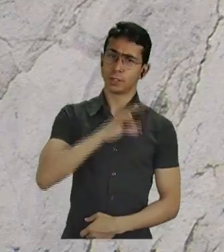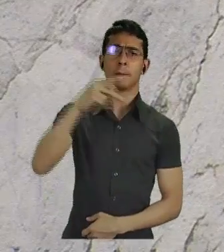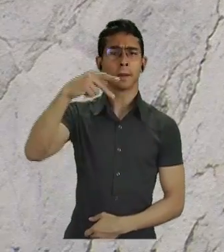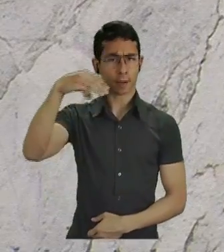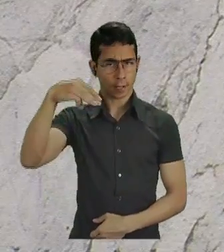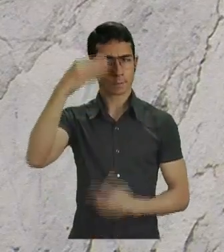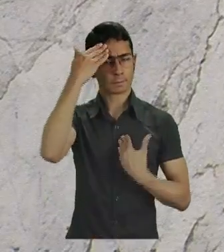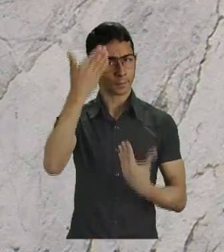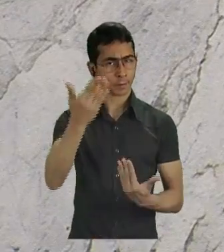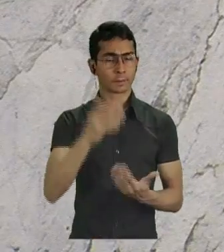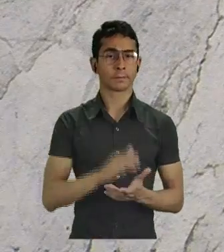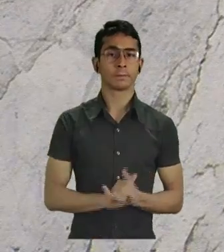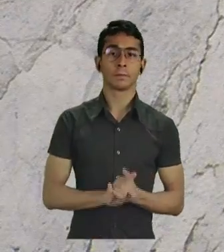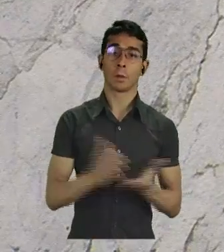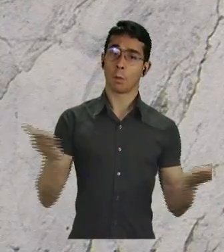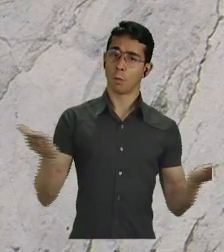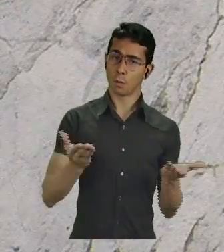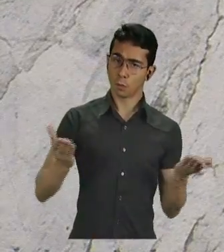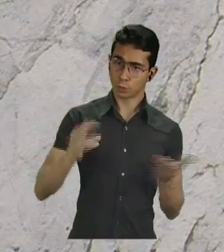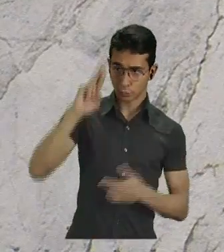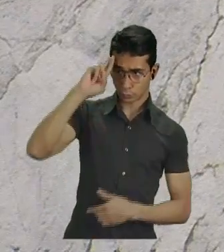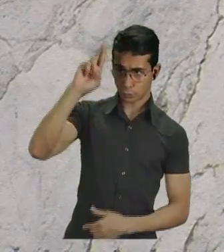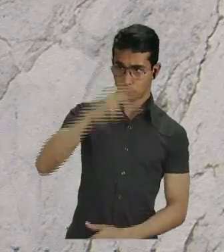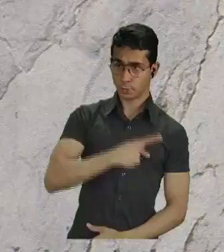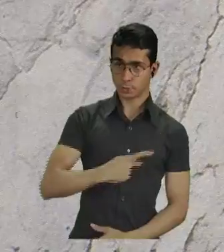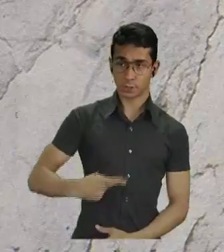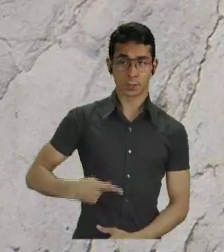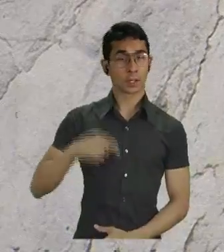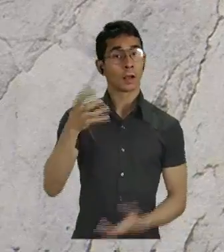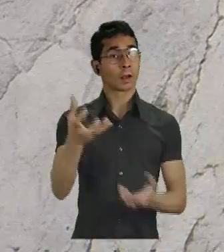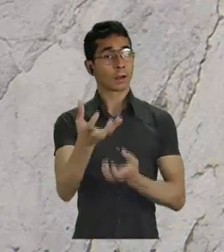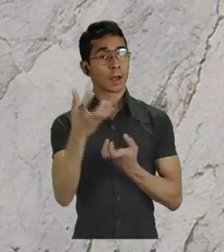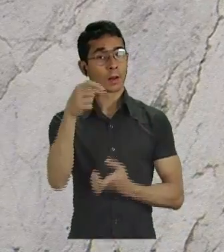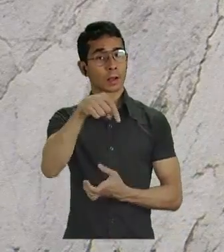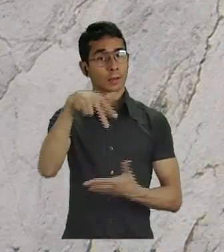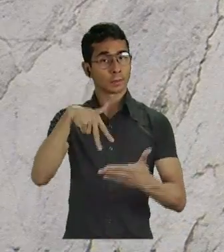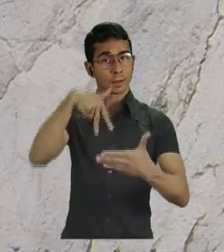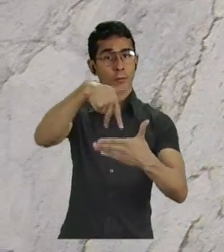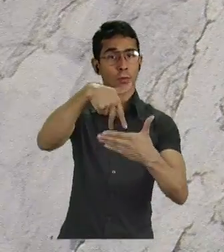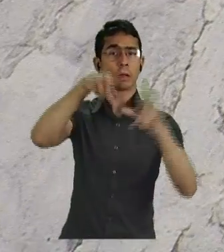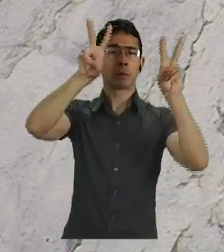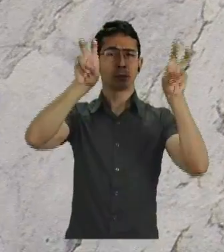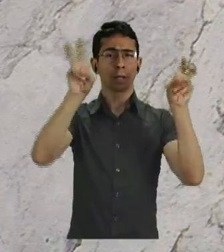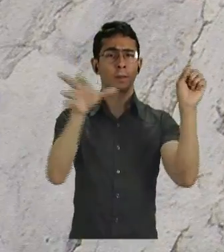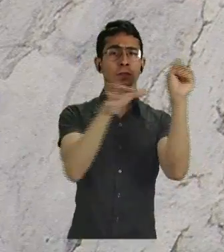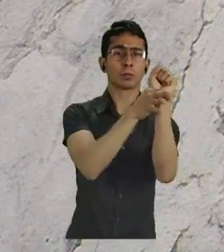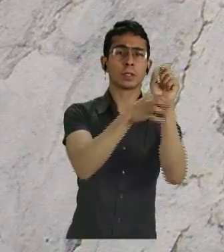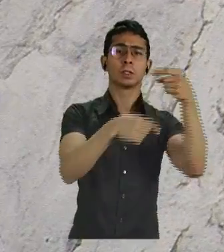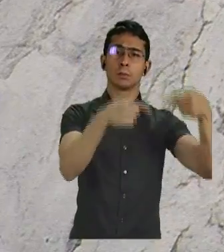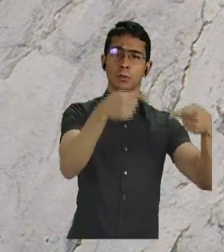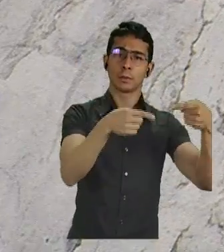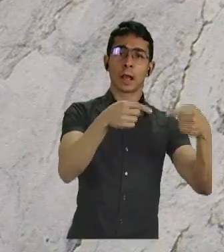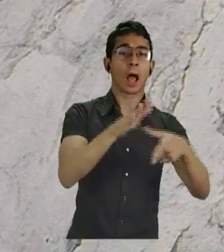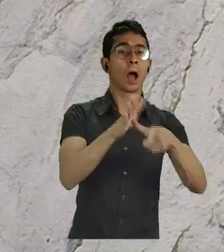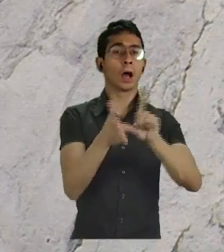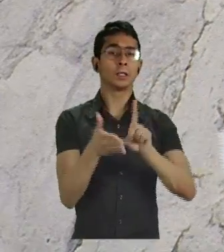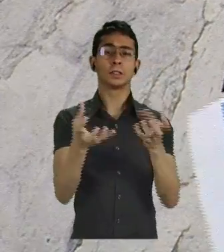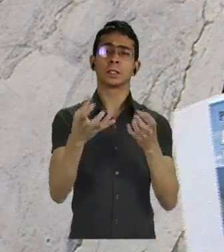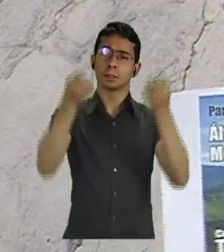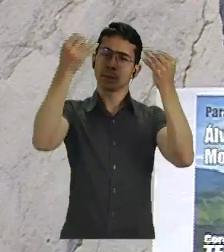eu queria hoje trazer essa tribuna antes de falar no assunto segurança pública e nós temos duas cidades hoje